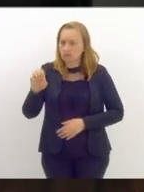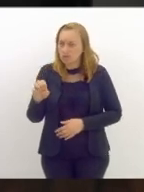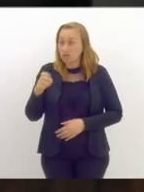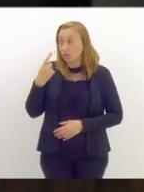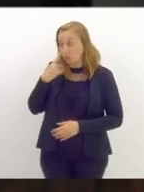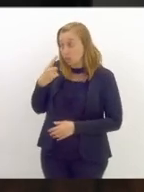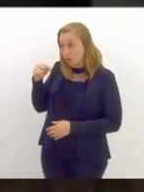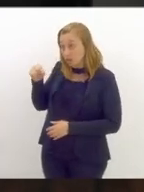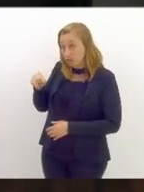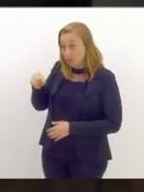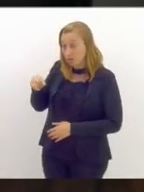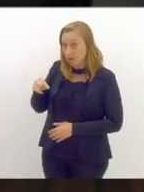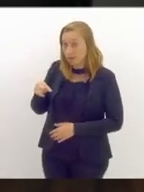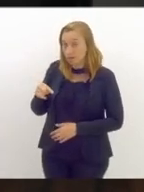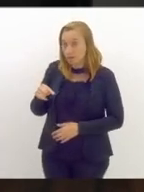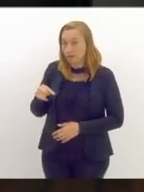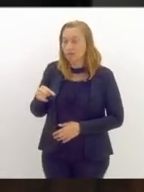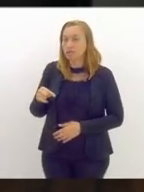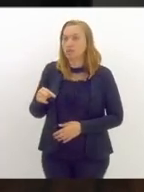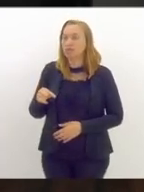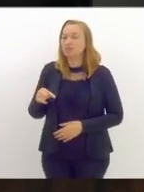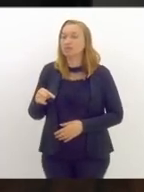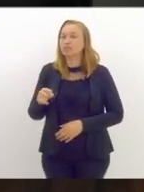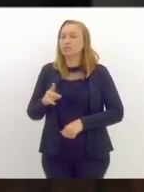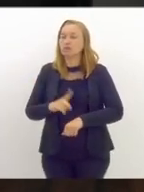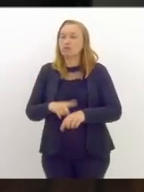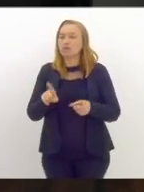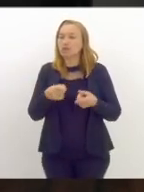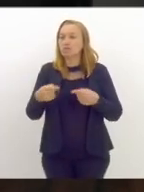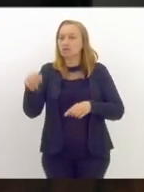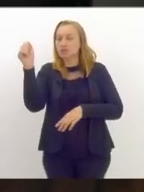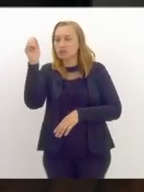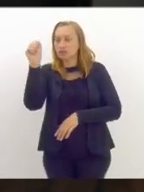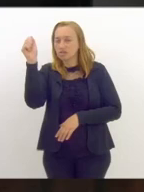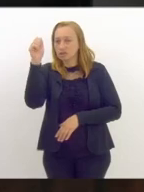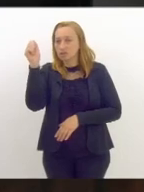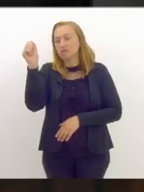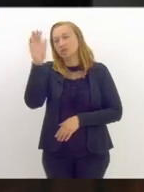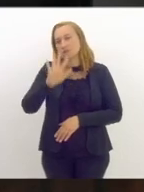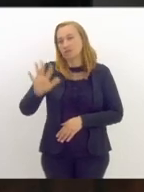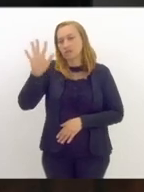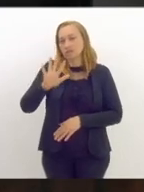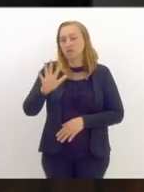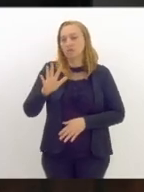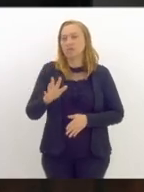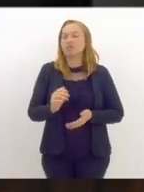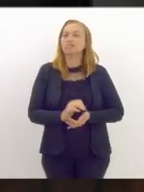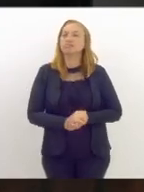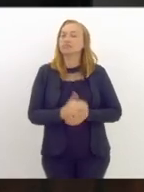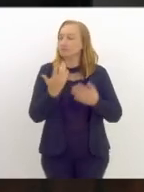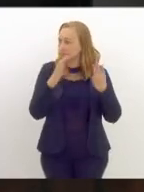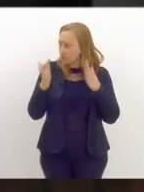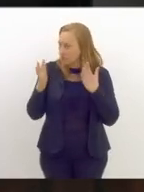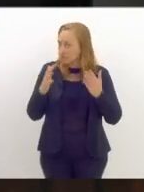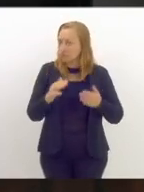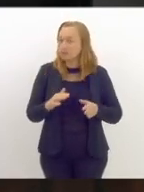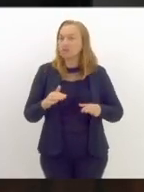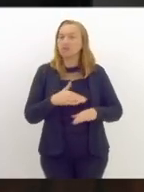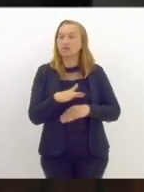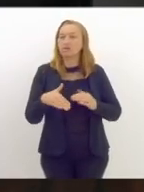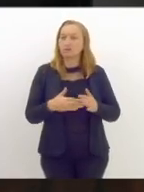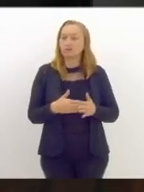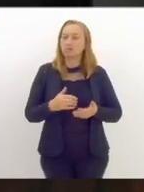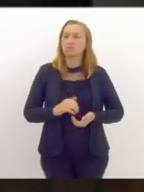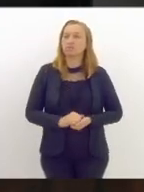aqui no corredorino, que é responsável pelo transplante. Parabéns, Alexandre. Saudar as demais